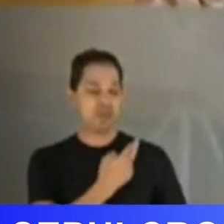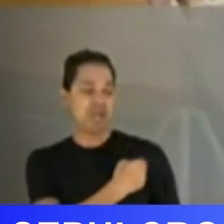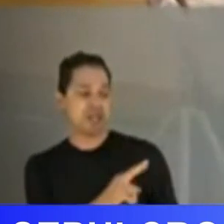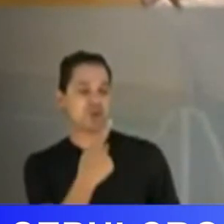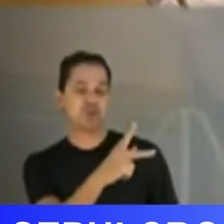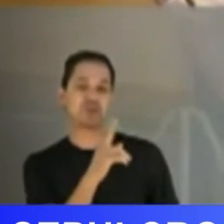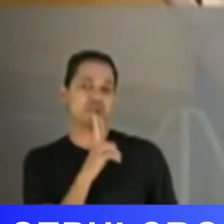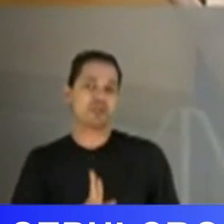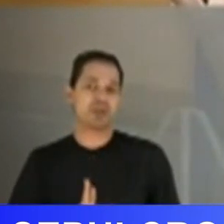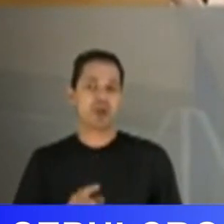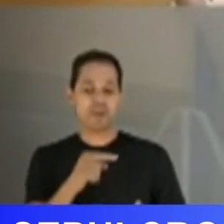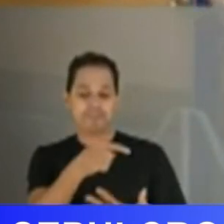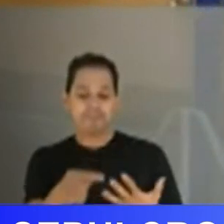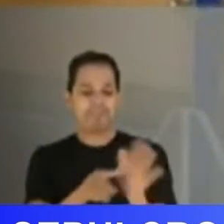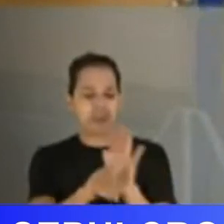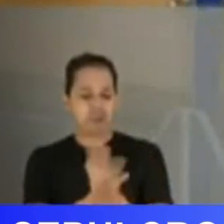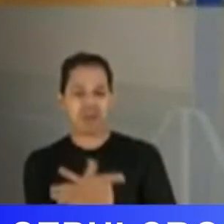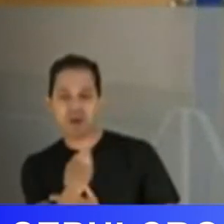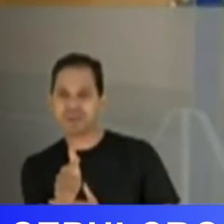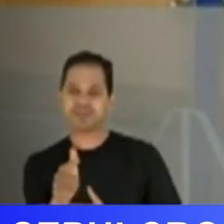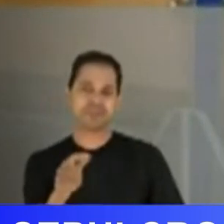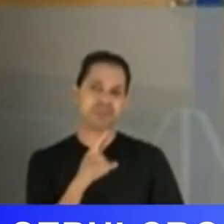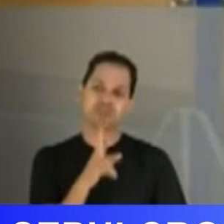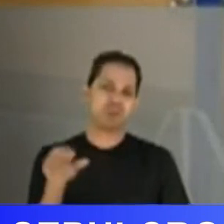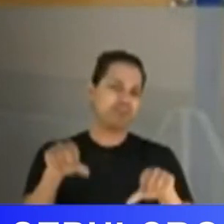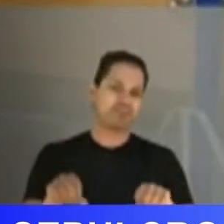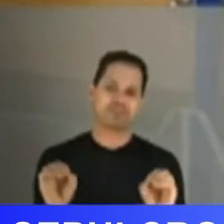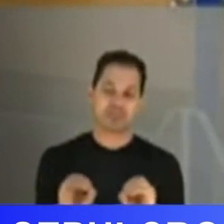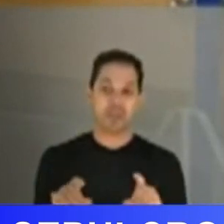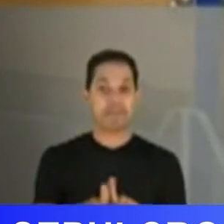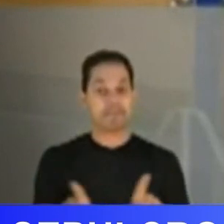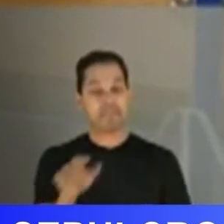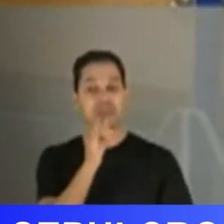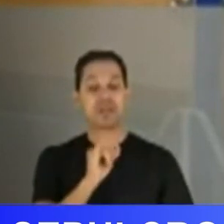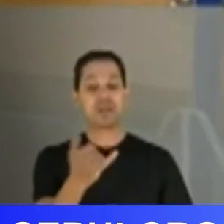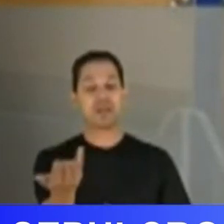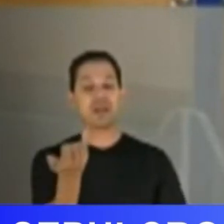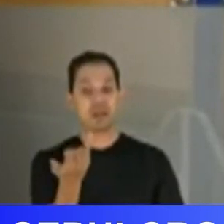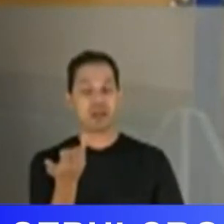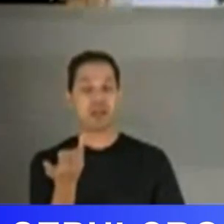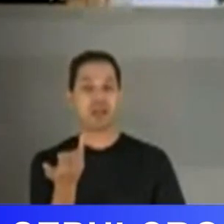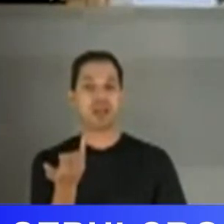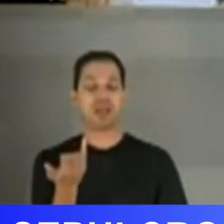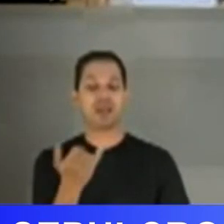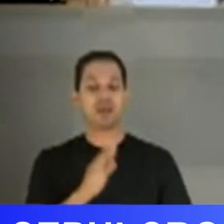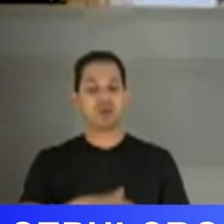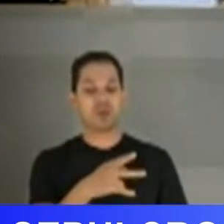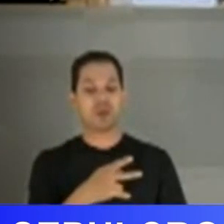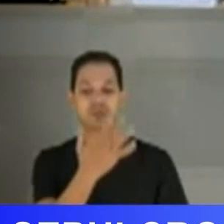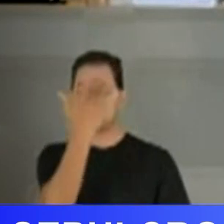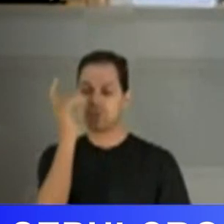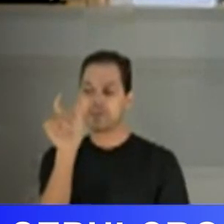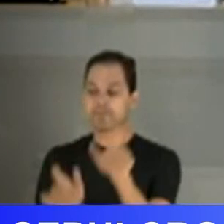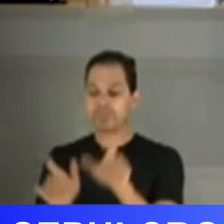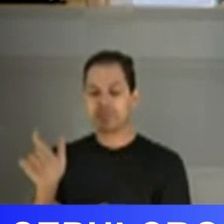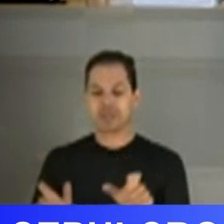religião, imagina as demais perguntas. Mas, por exemplo, a informação que nós temos é da sua relação em relação de pessoas